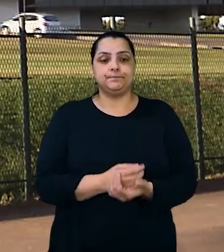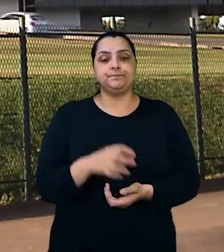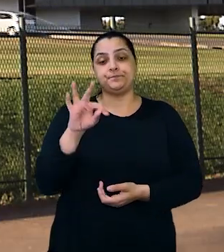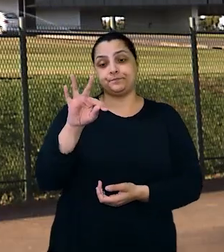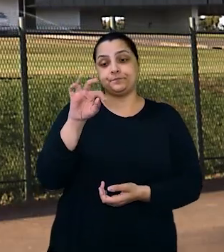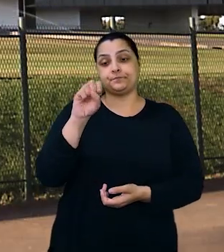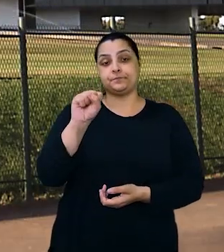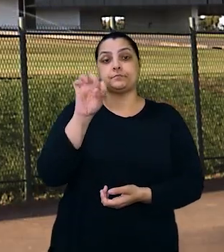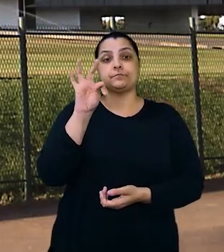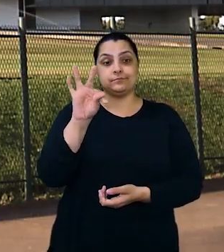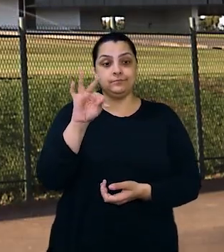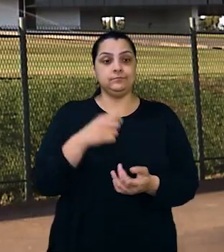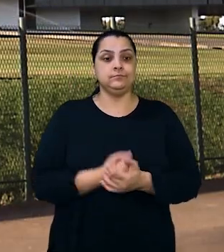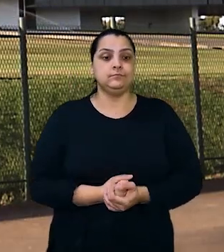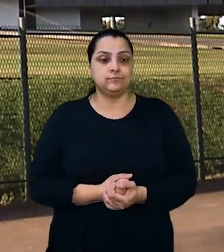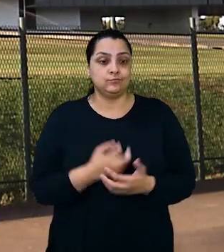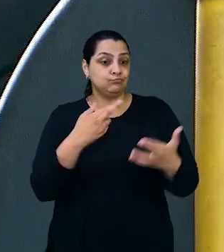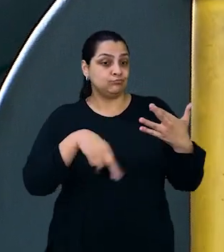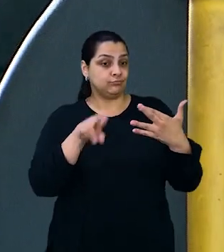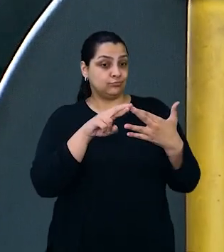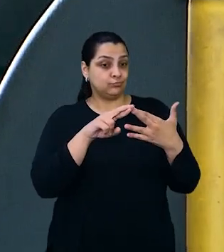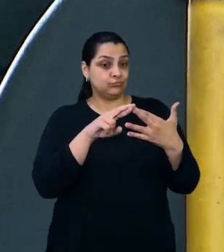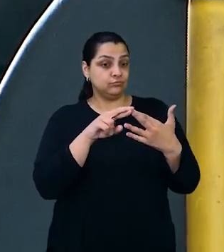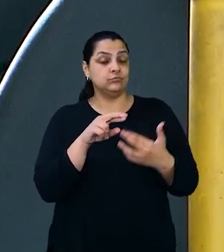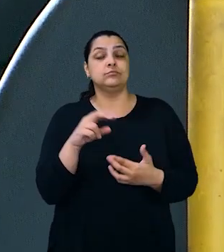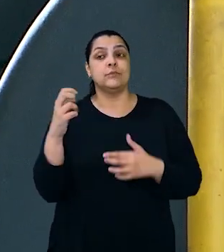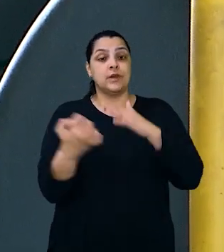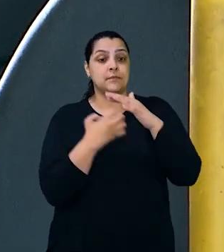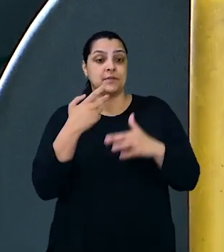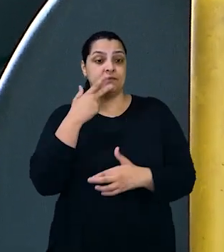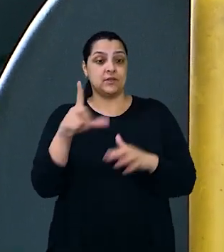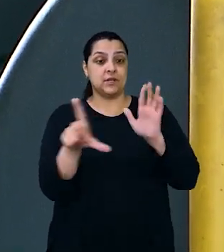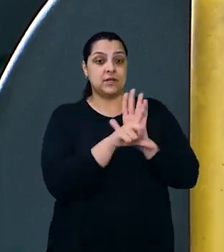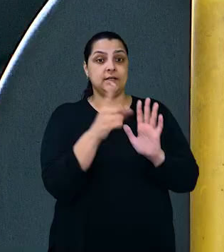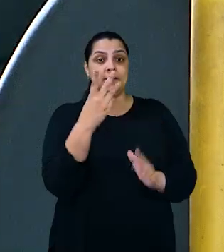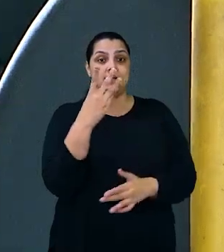Tribunal Superior do Trabalho. No recurso, a aviação alegou que a Lei